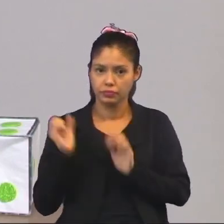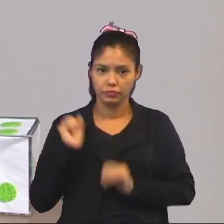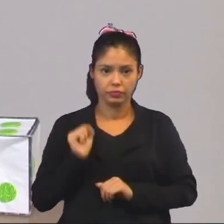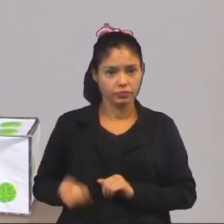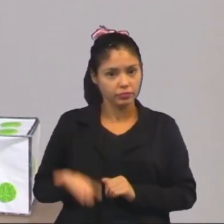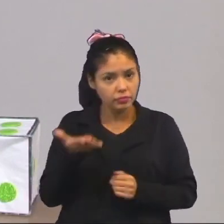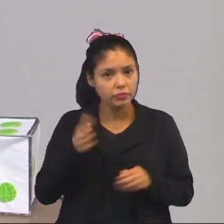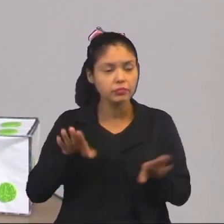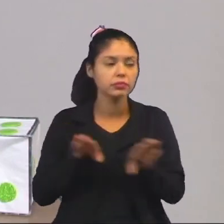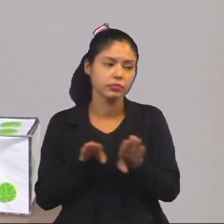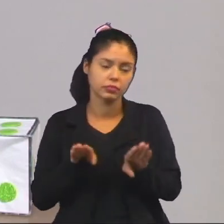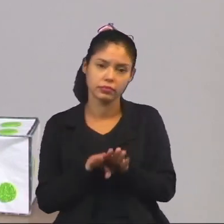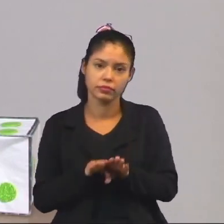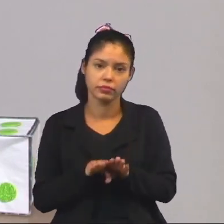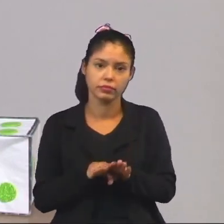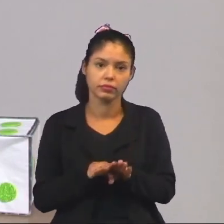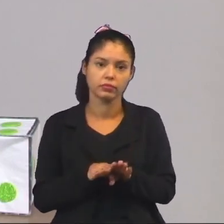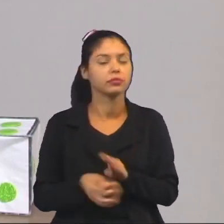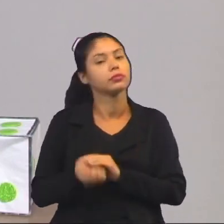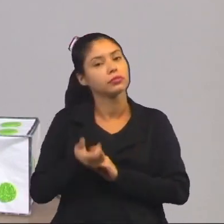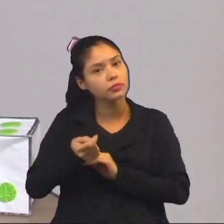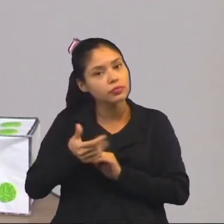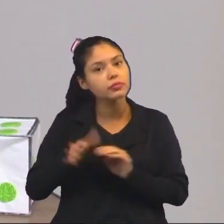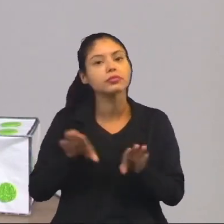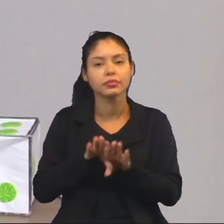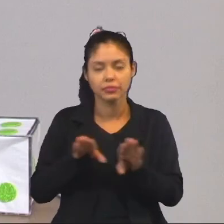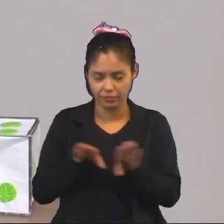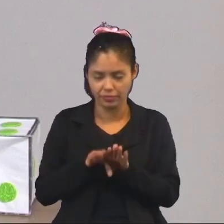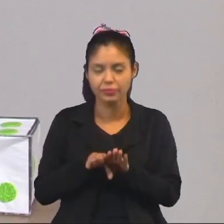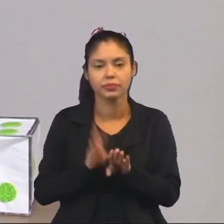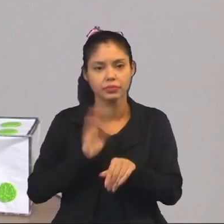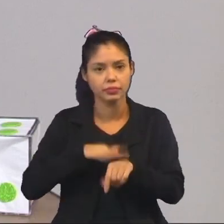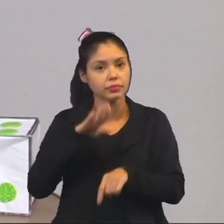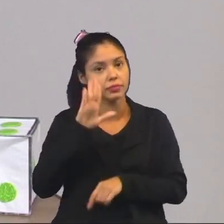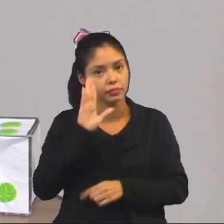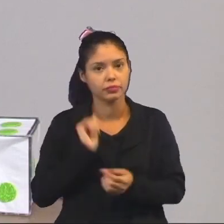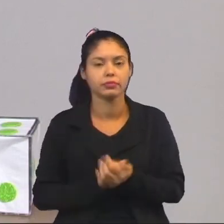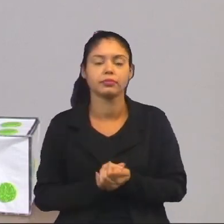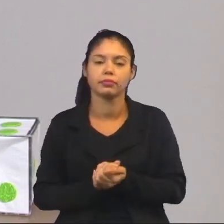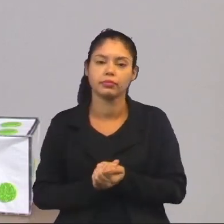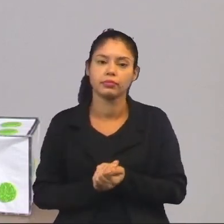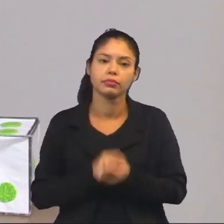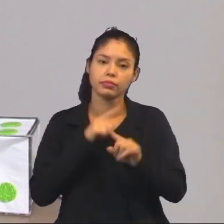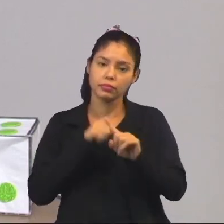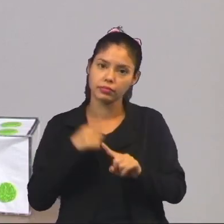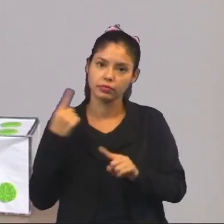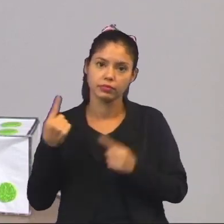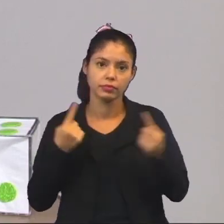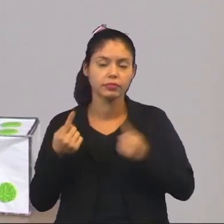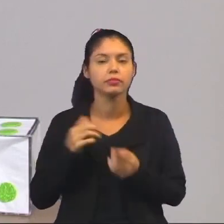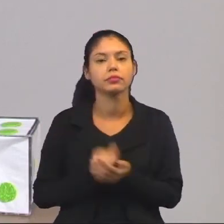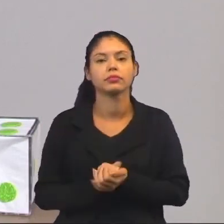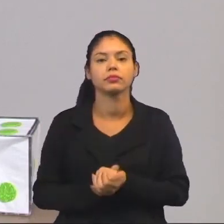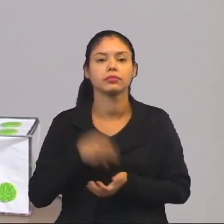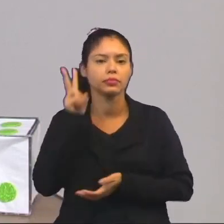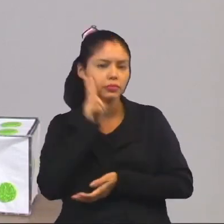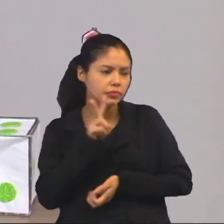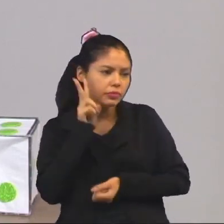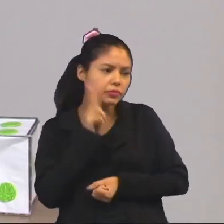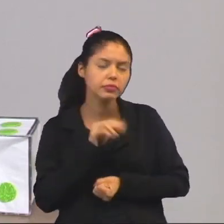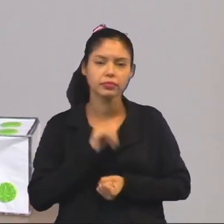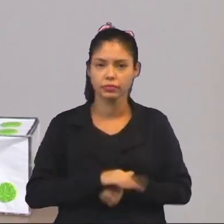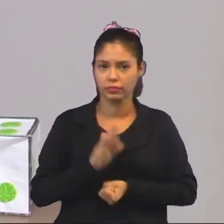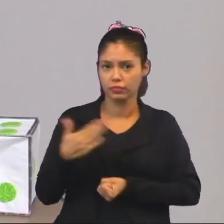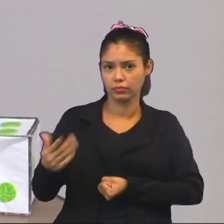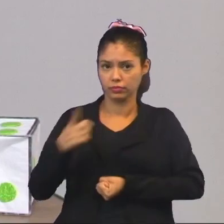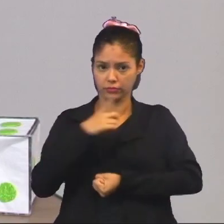vimos, também nas faces das moedas. Quanto mais moedas nós tivermos, então nós vamos ter que multiplicar uma vezes outra. Lembrando